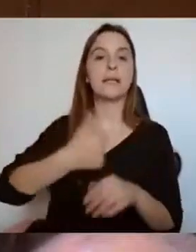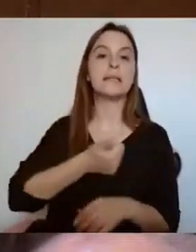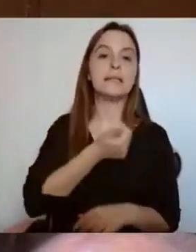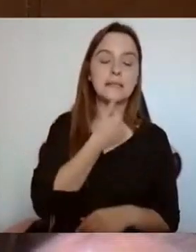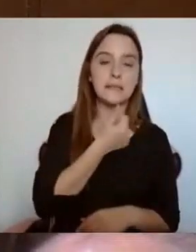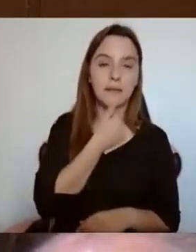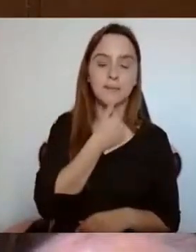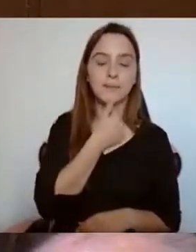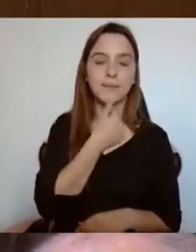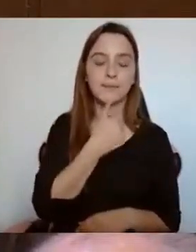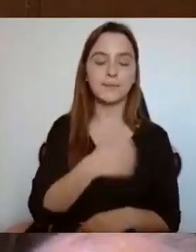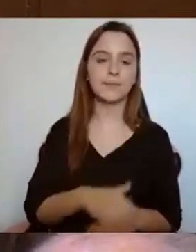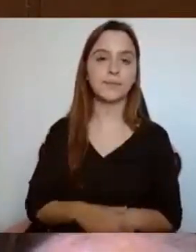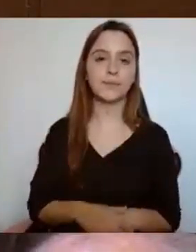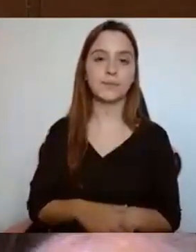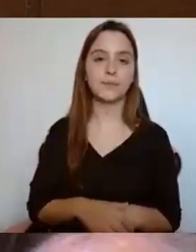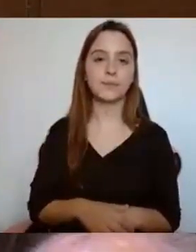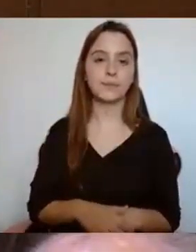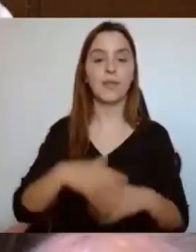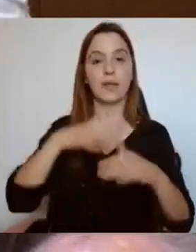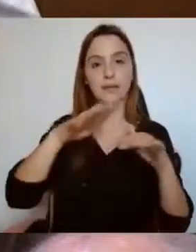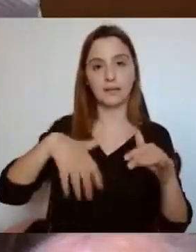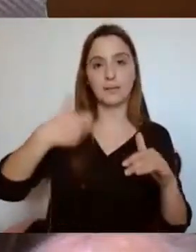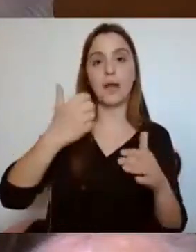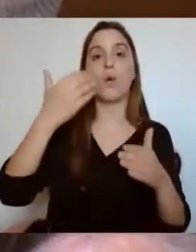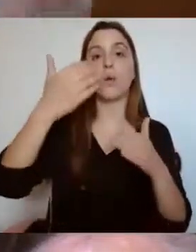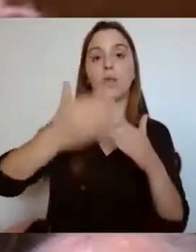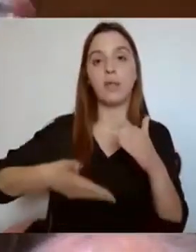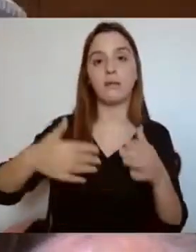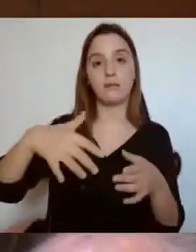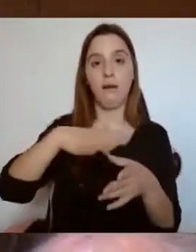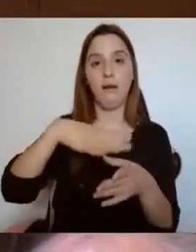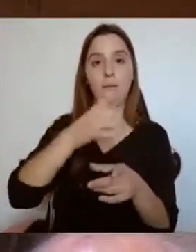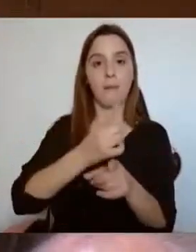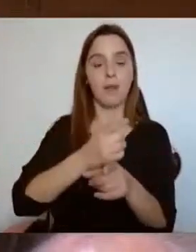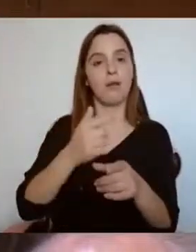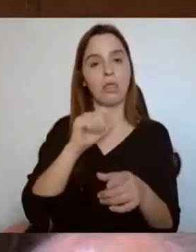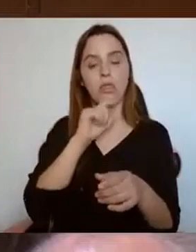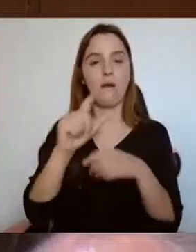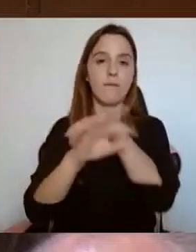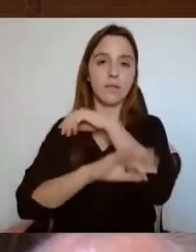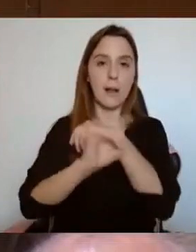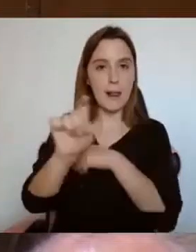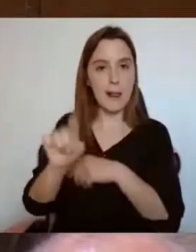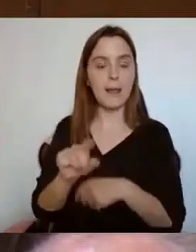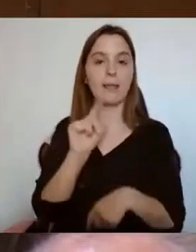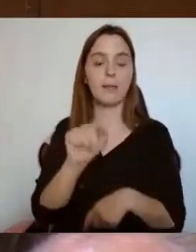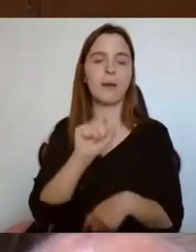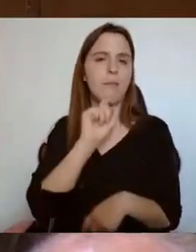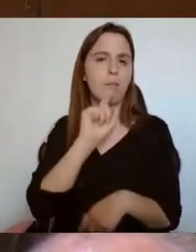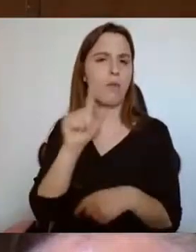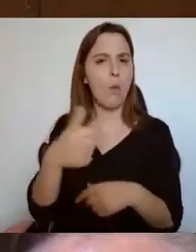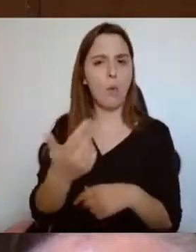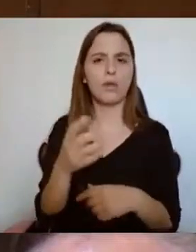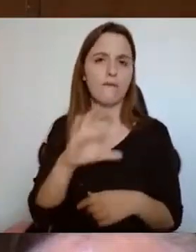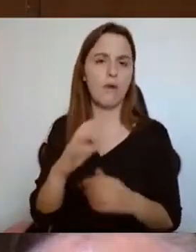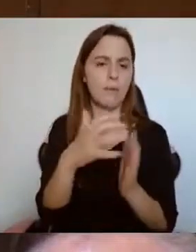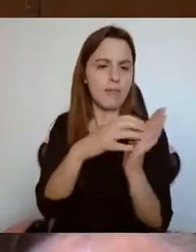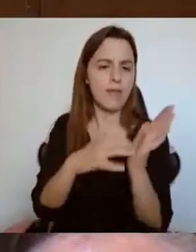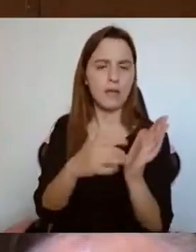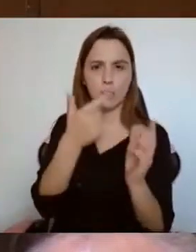destas sessões e não necessariamente o seu agendamento. Também podemos acolher uma versão parecida ou igual à formulação que